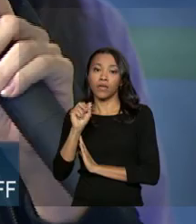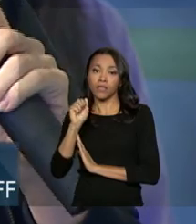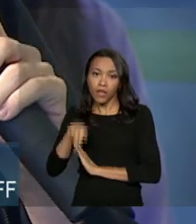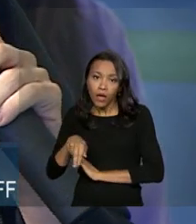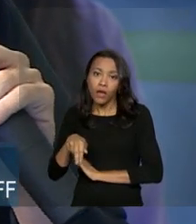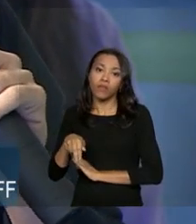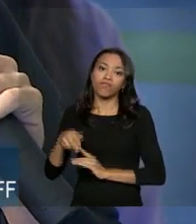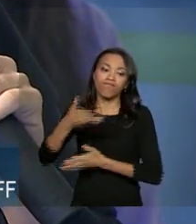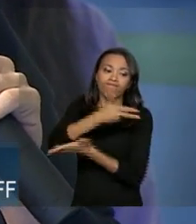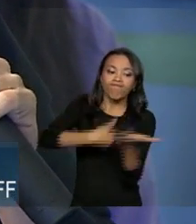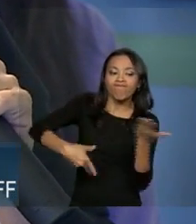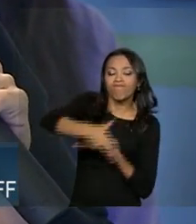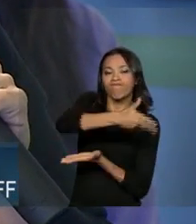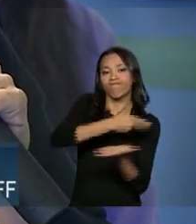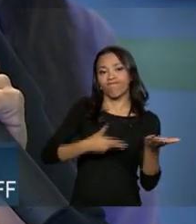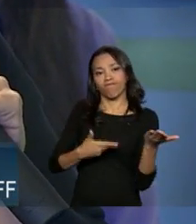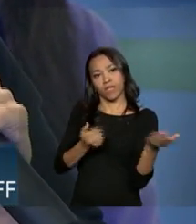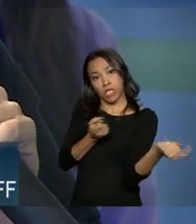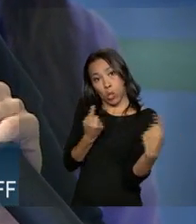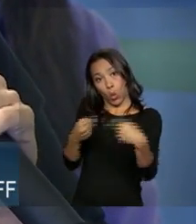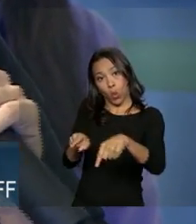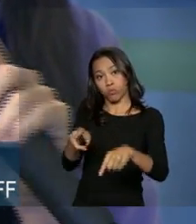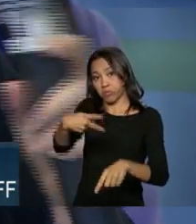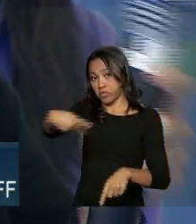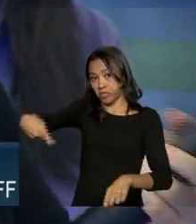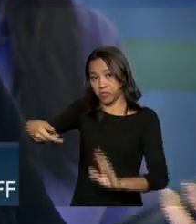essa partida para a oposição do presidente da Câmara?